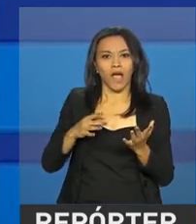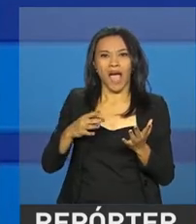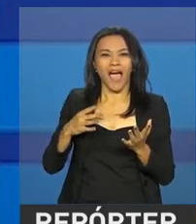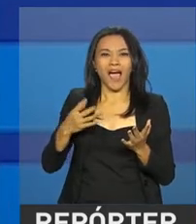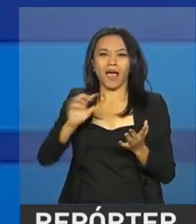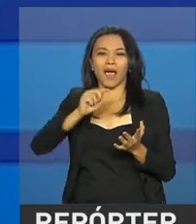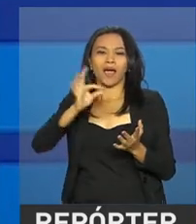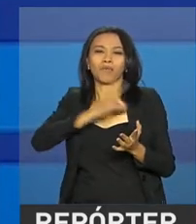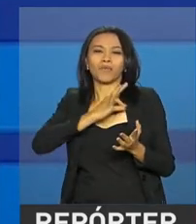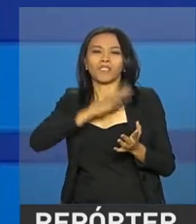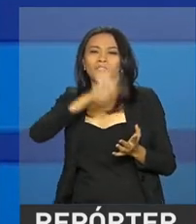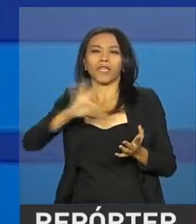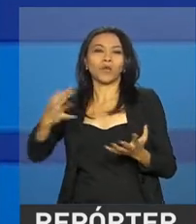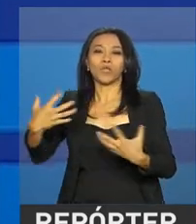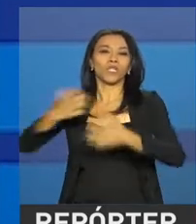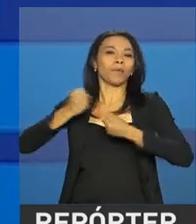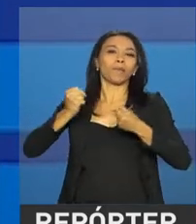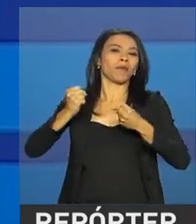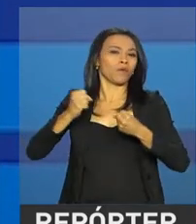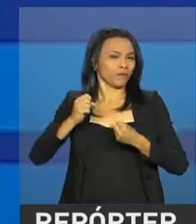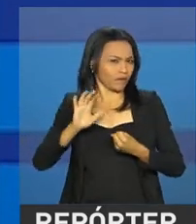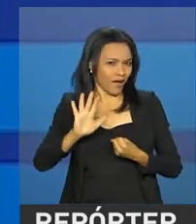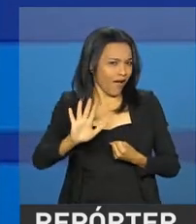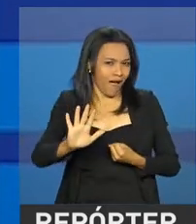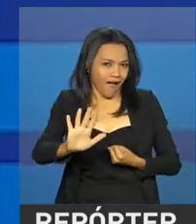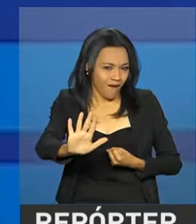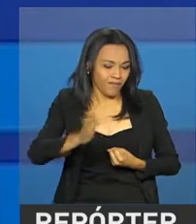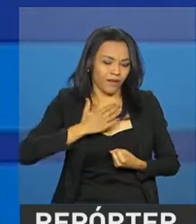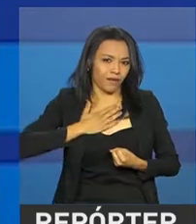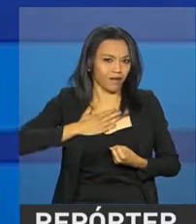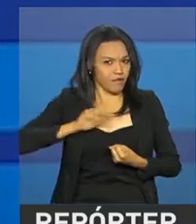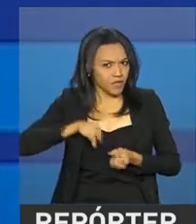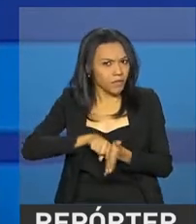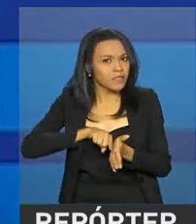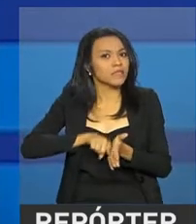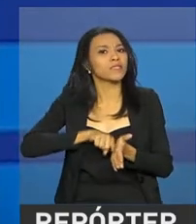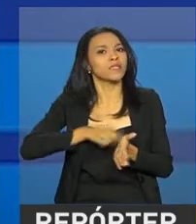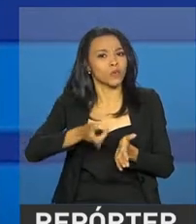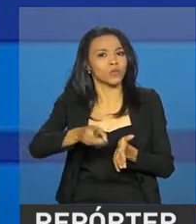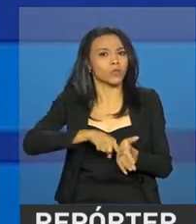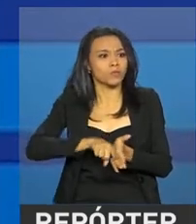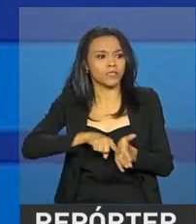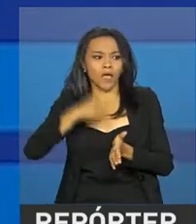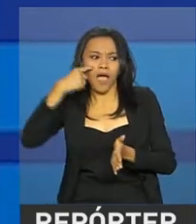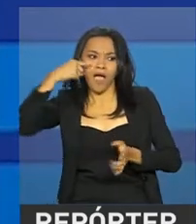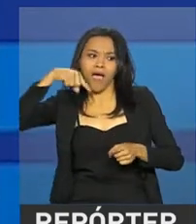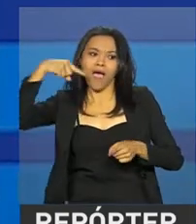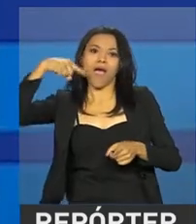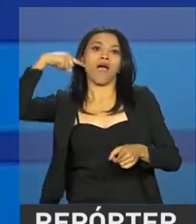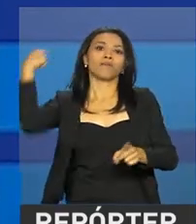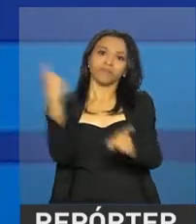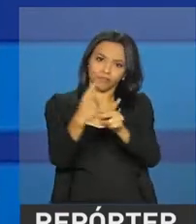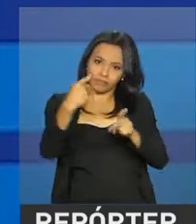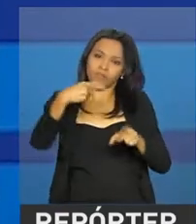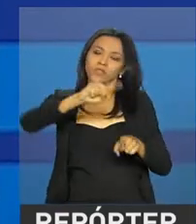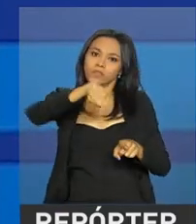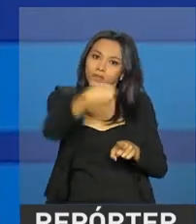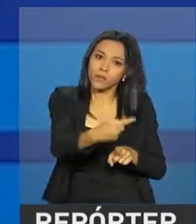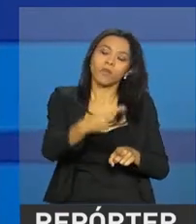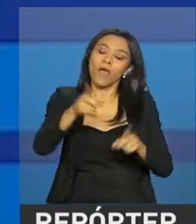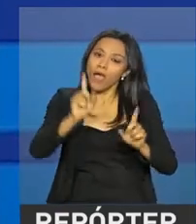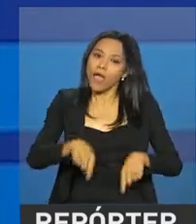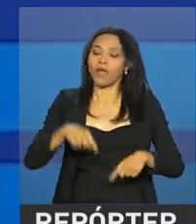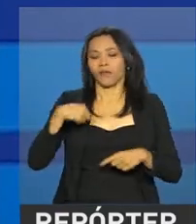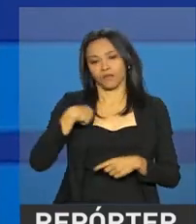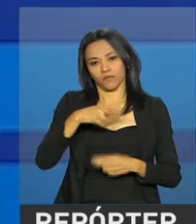pegou. Isso não quer dizer nada. Nós podemos ter continuidade de investigações e, por conta dessas investigações, a gente via apurar isso. O nosso papel é justamente